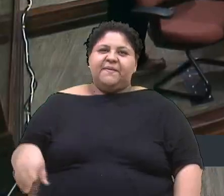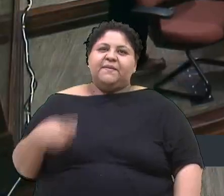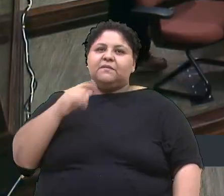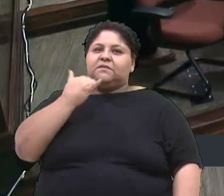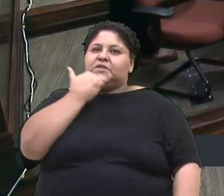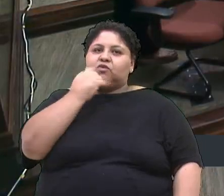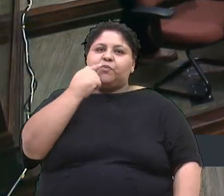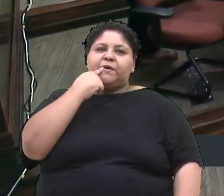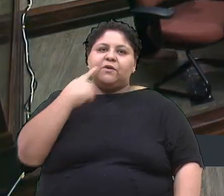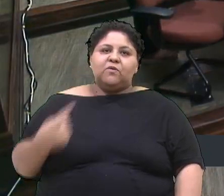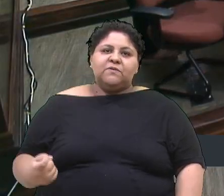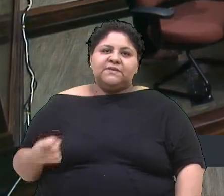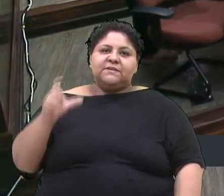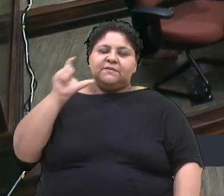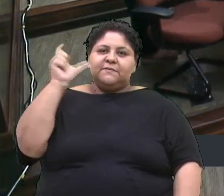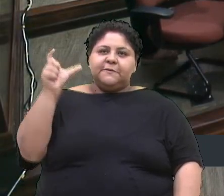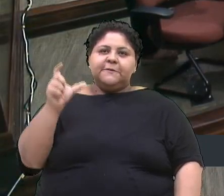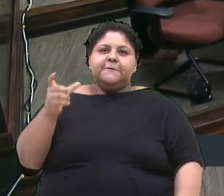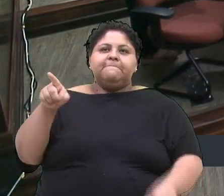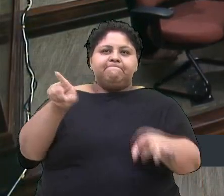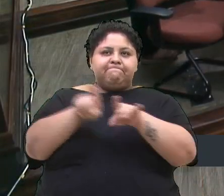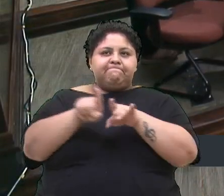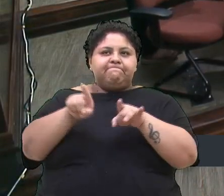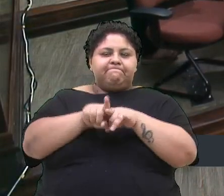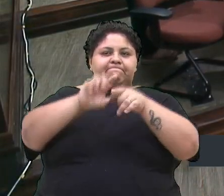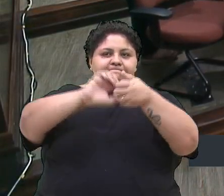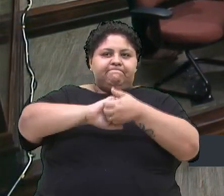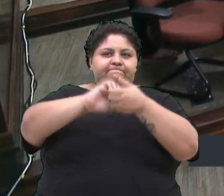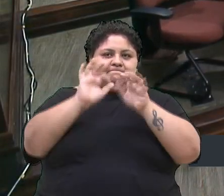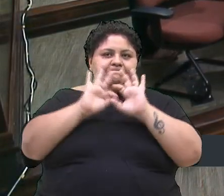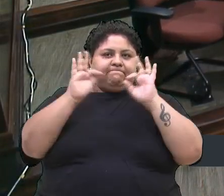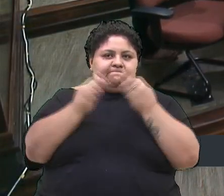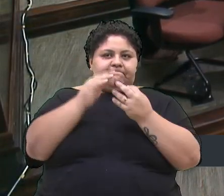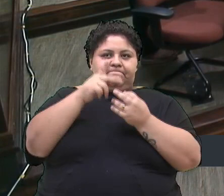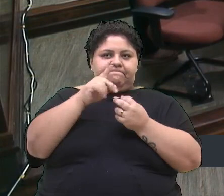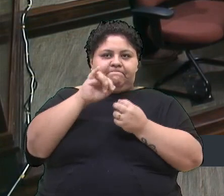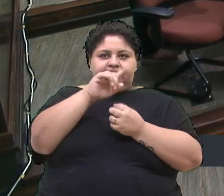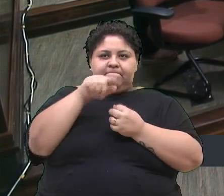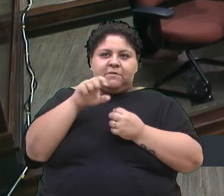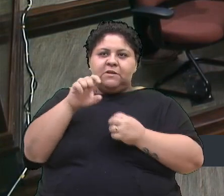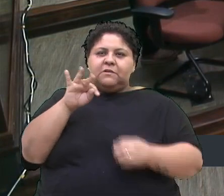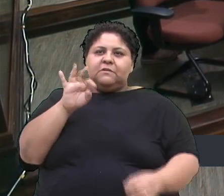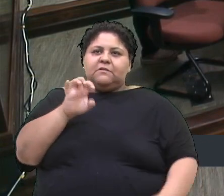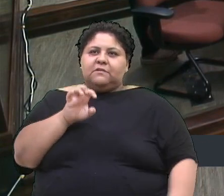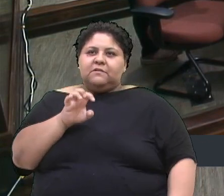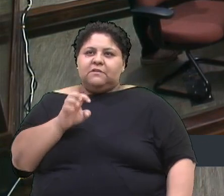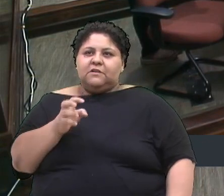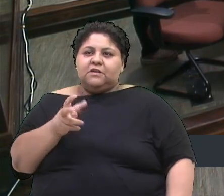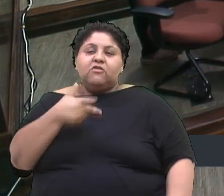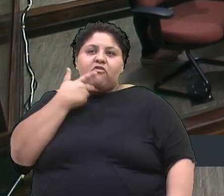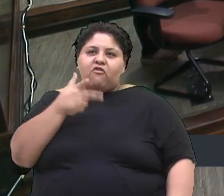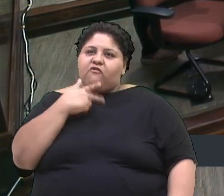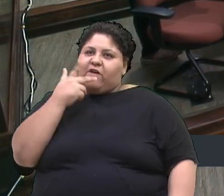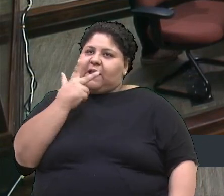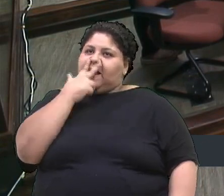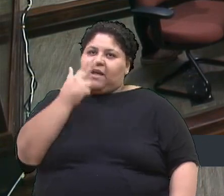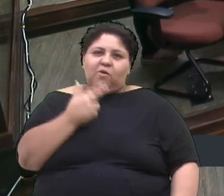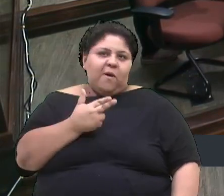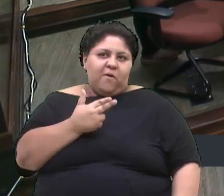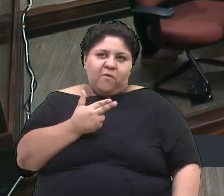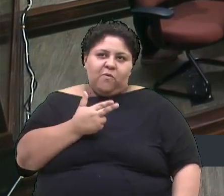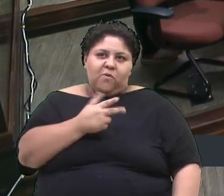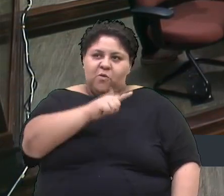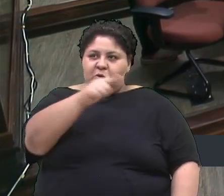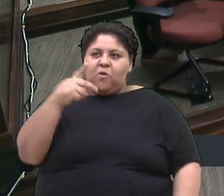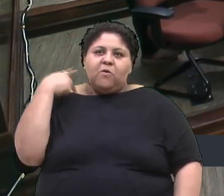Também quero cumprimentar os familiares, né, do seu Pizzetti. Não vou repetir tudo que foi dito, mas